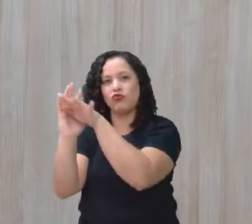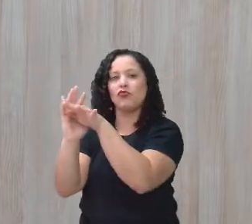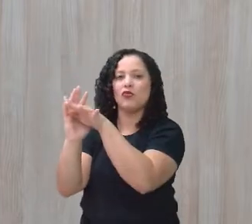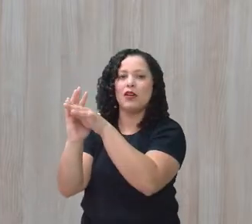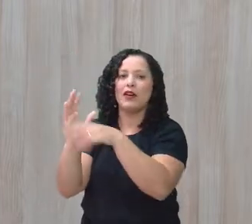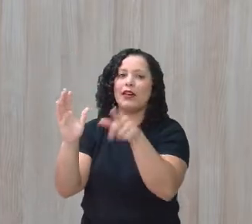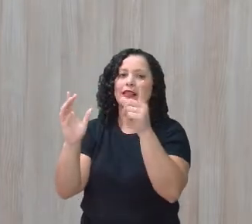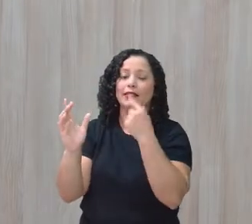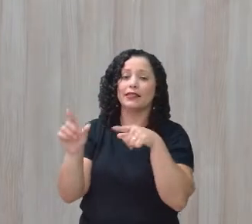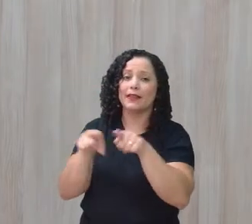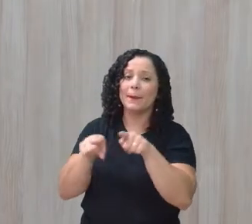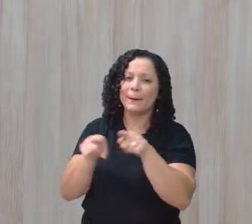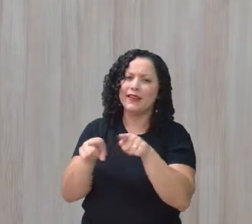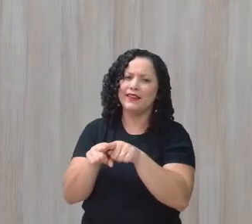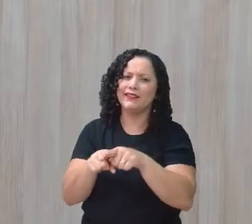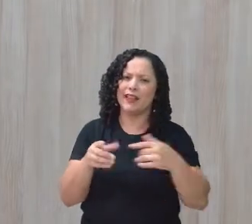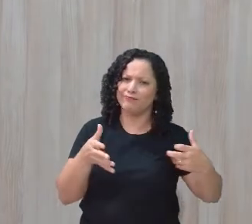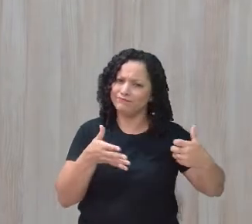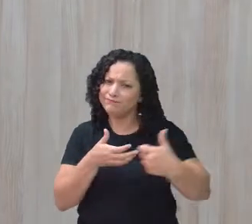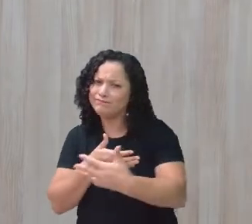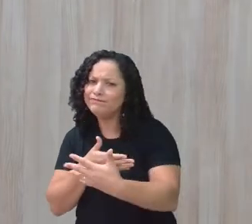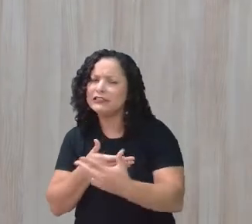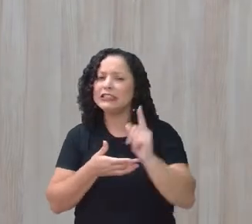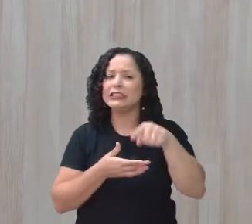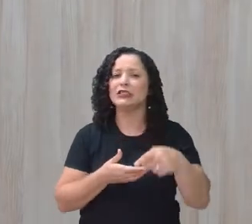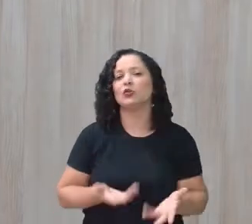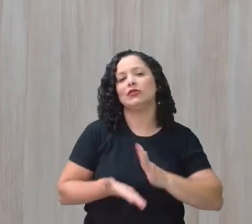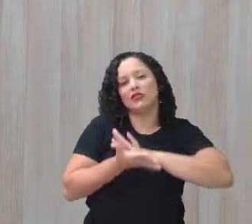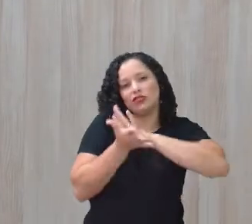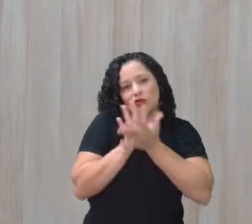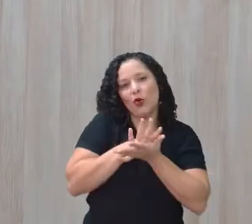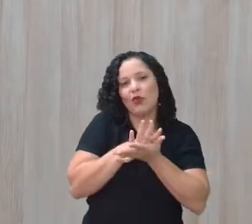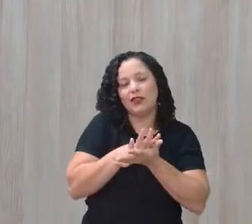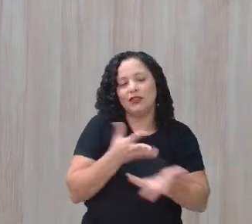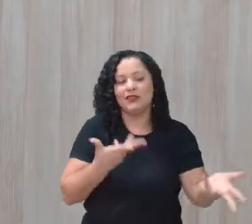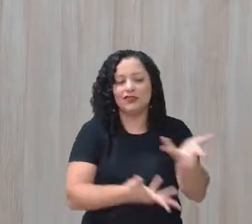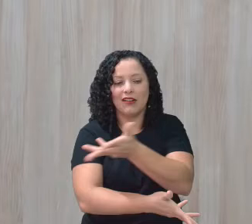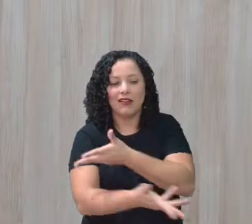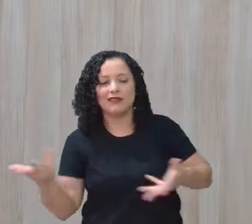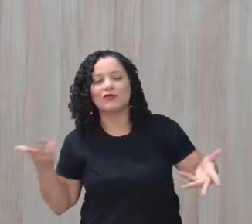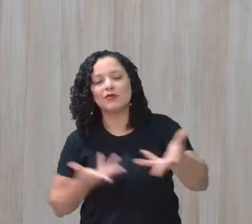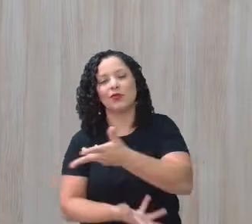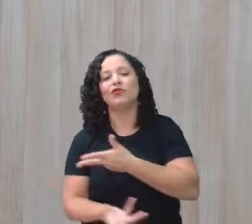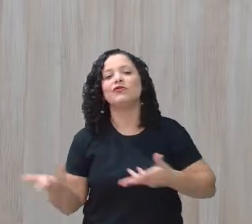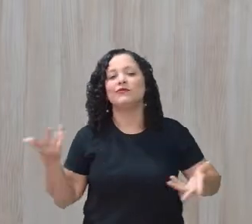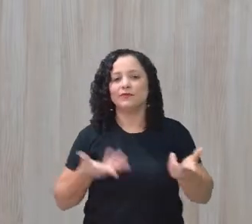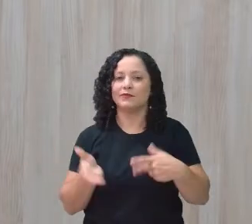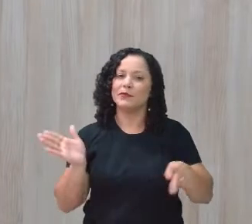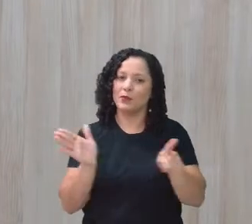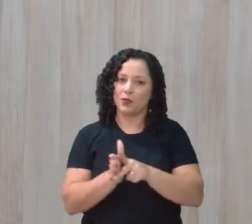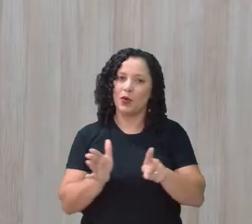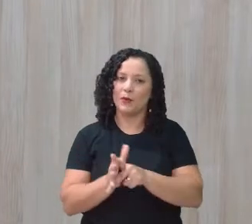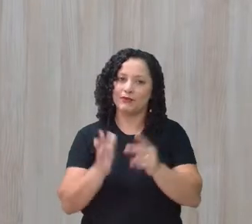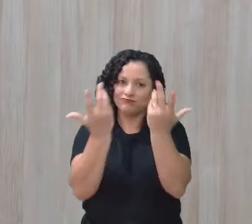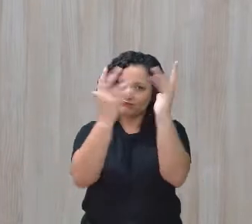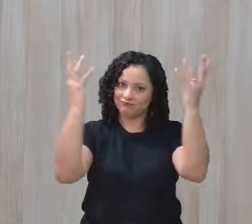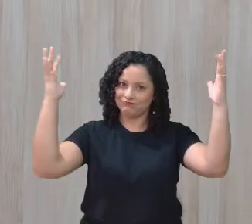insetos, né? E por aí vai. Então isso a gente chama, né, essas relações maiores entre os animais e o